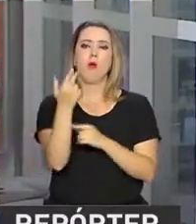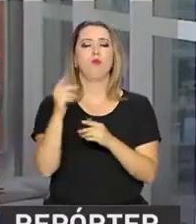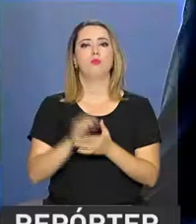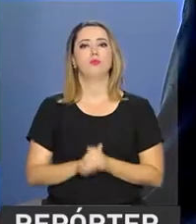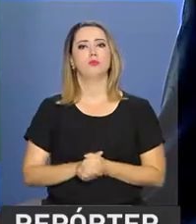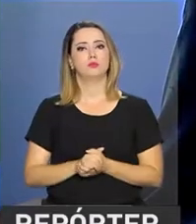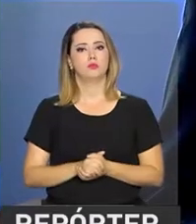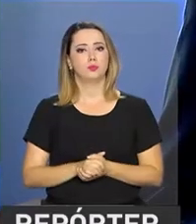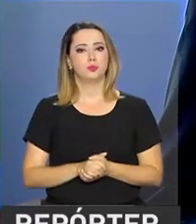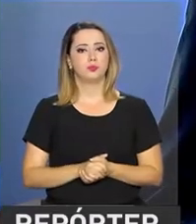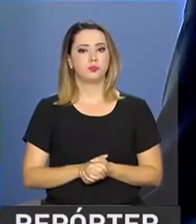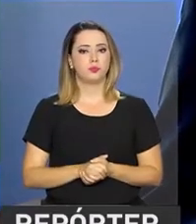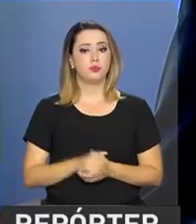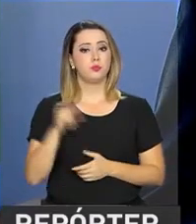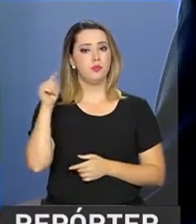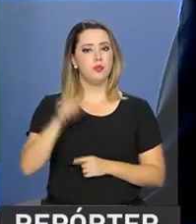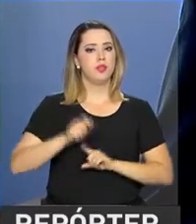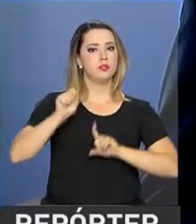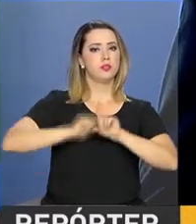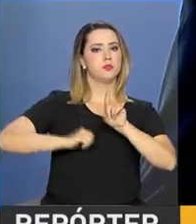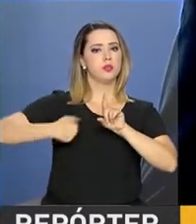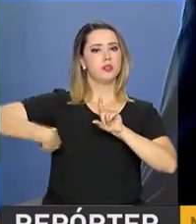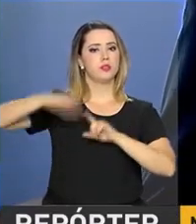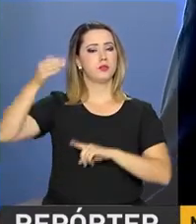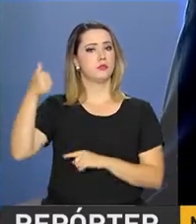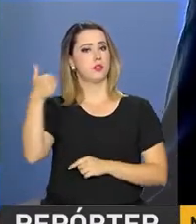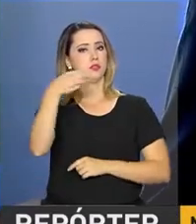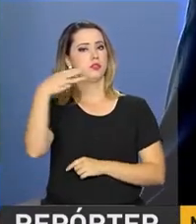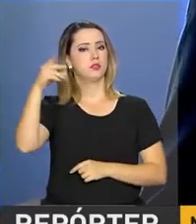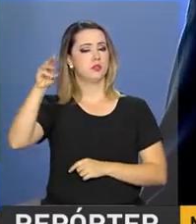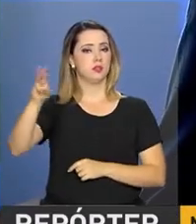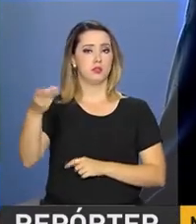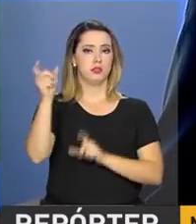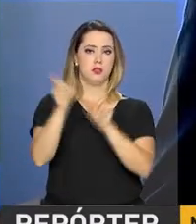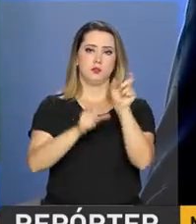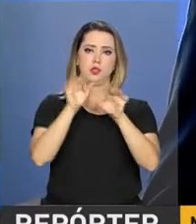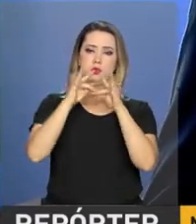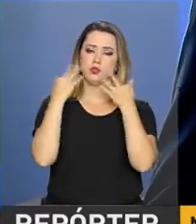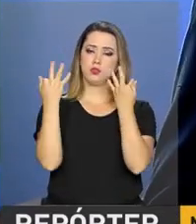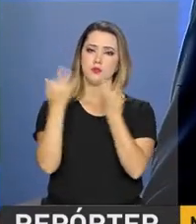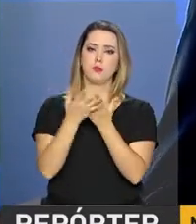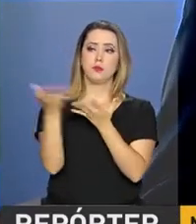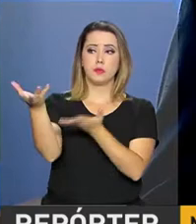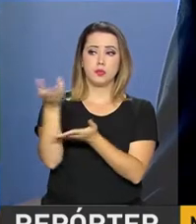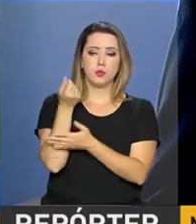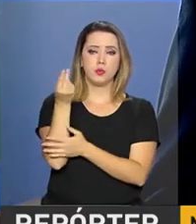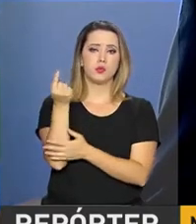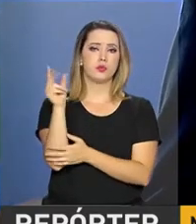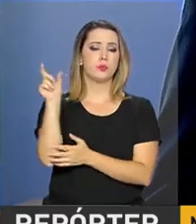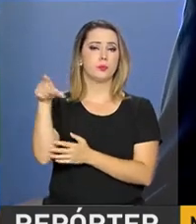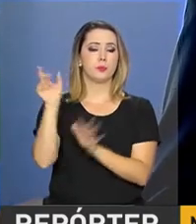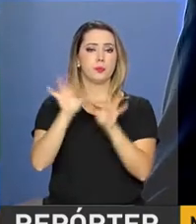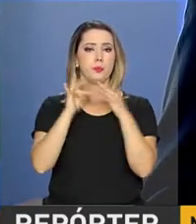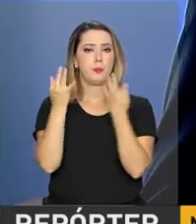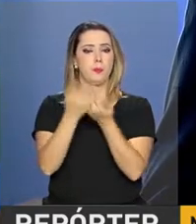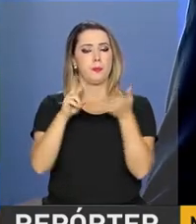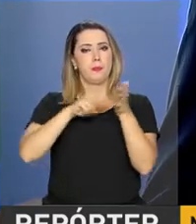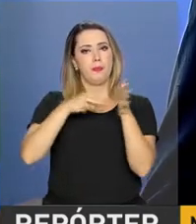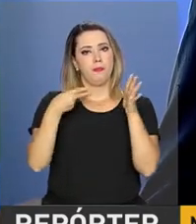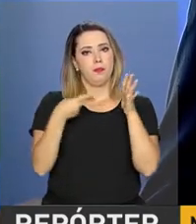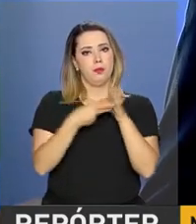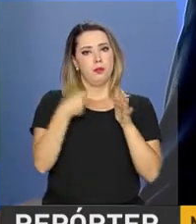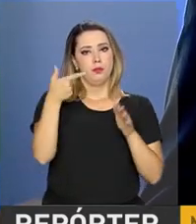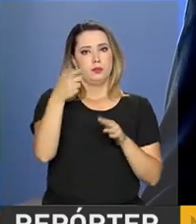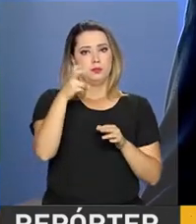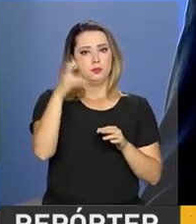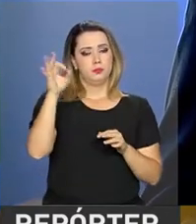puxado só neste mês mais de 13 milhões de famílias receberão o benefício do bolsa família isso corresponde a cerca de 25%